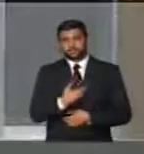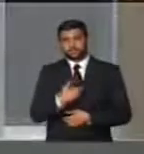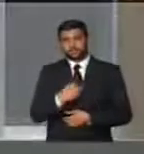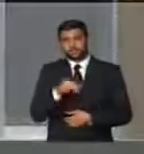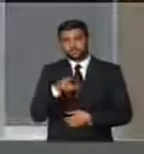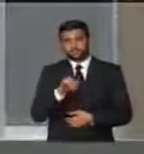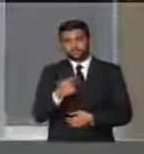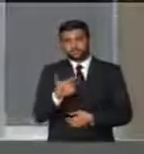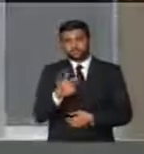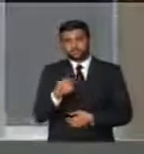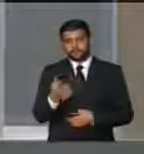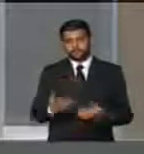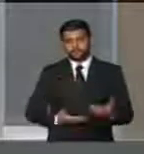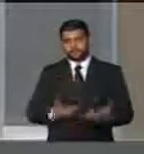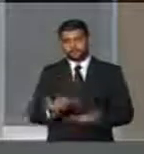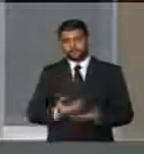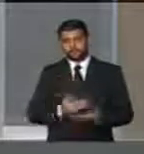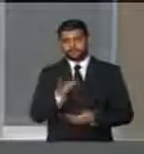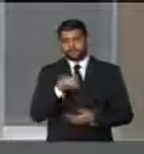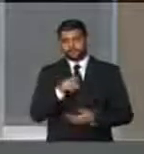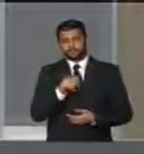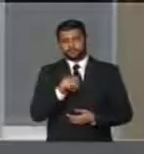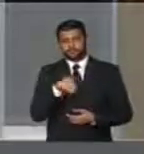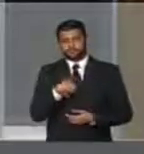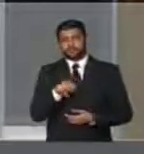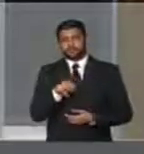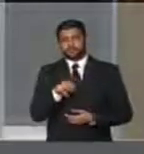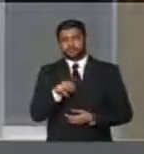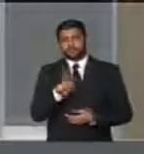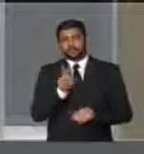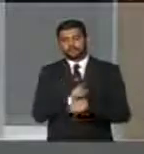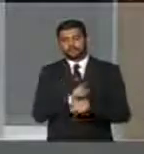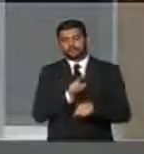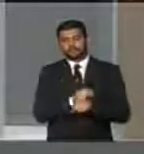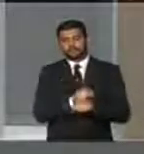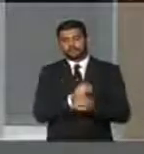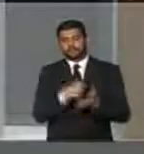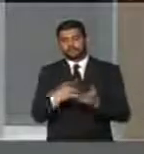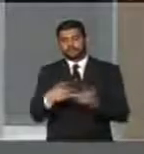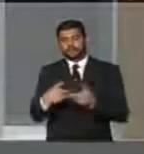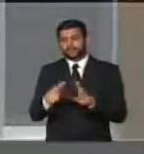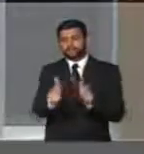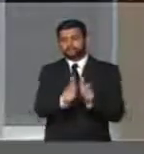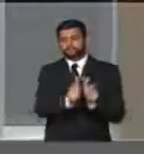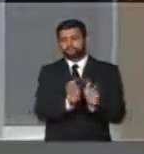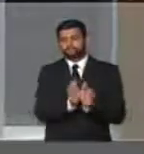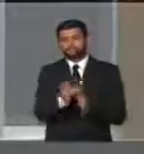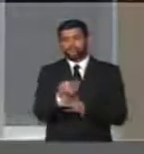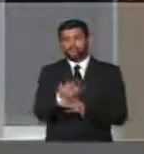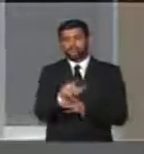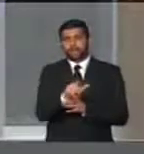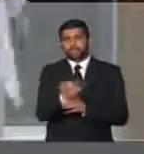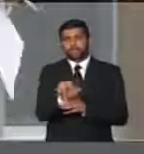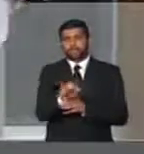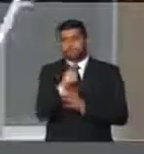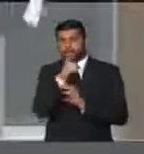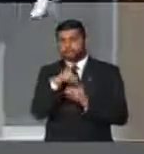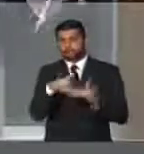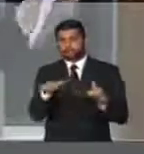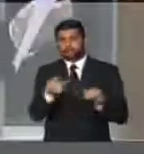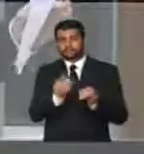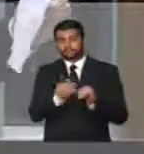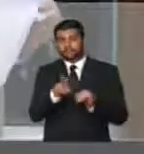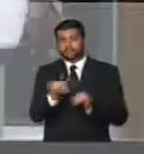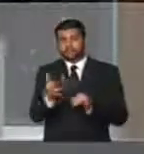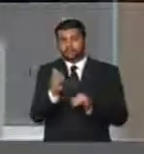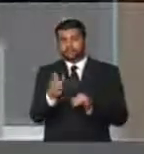mínimo, 20 funcionários do INPM para fiscalizar milhares de barragens. É o que os